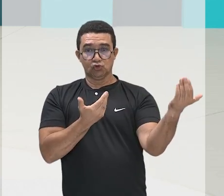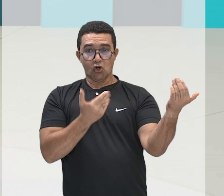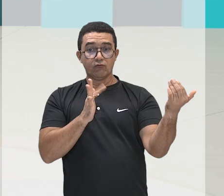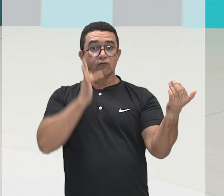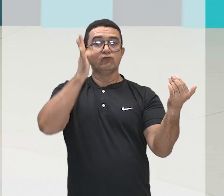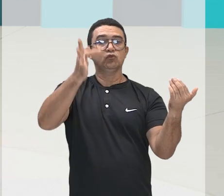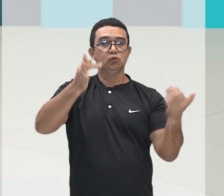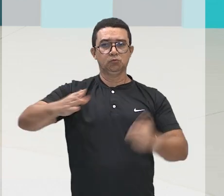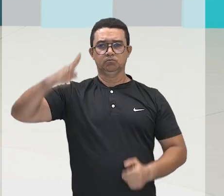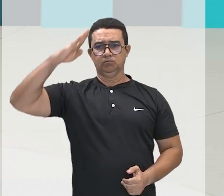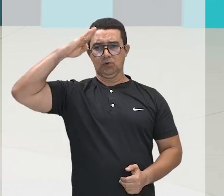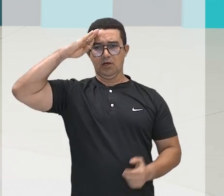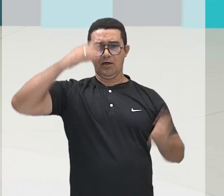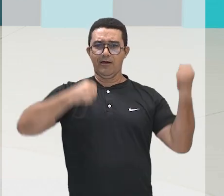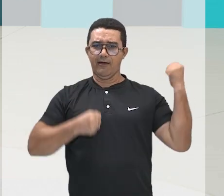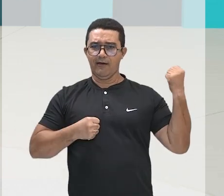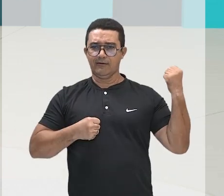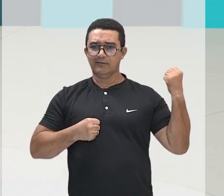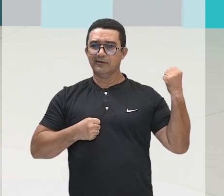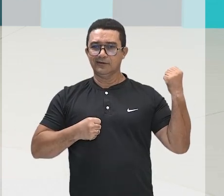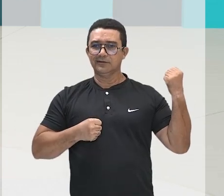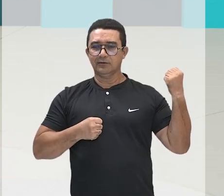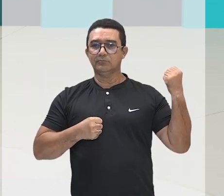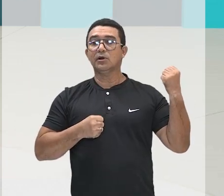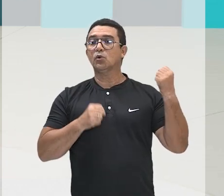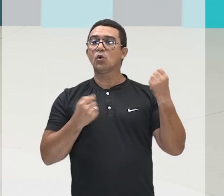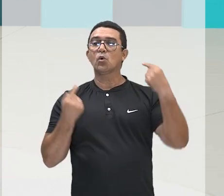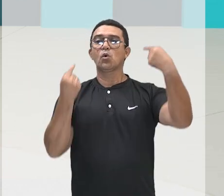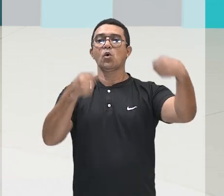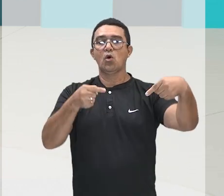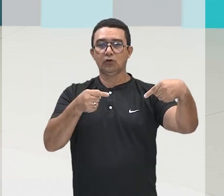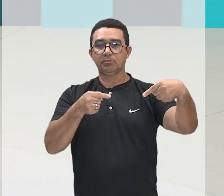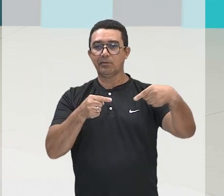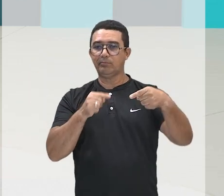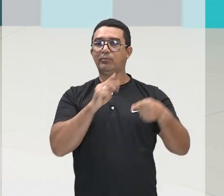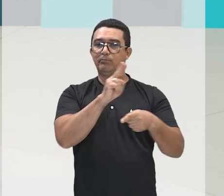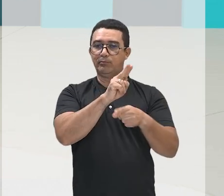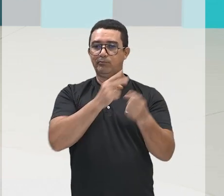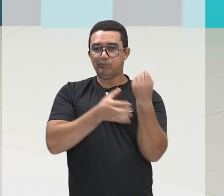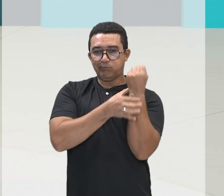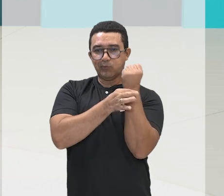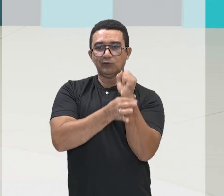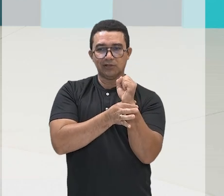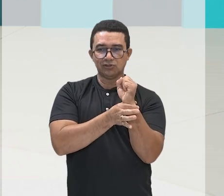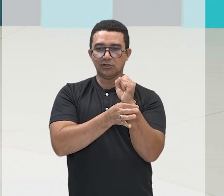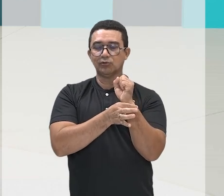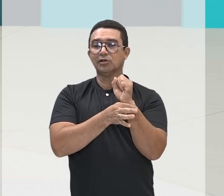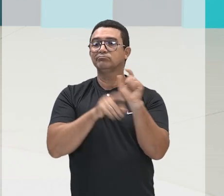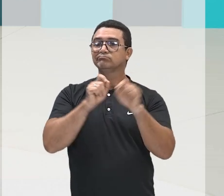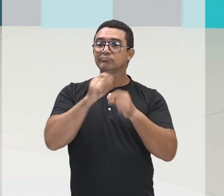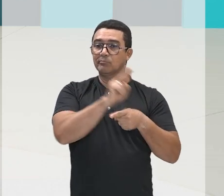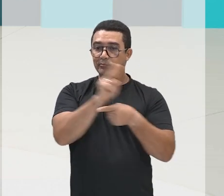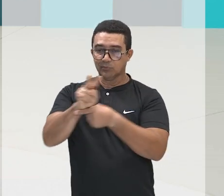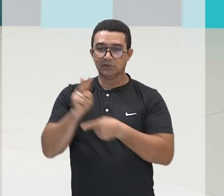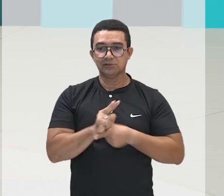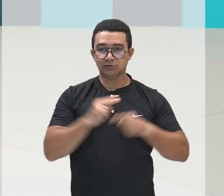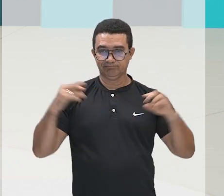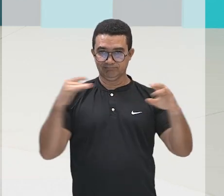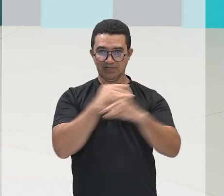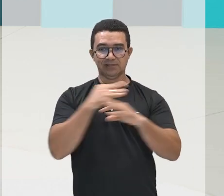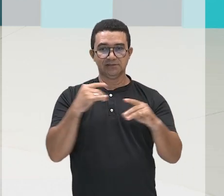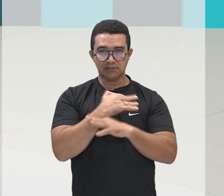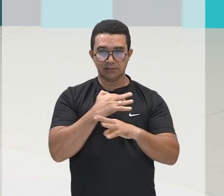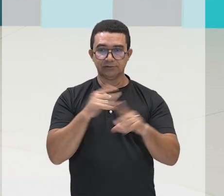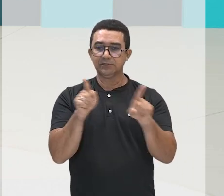serem fortes guerreiros, para defender a sua cidade-estado, como também era uma forma de alcançar